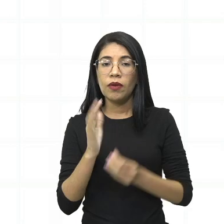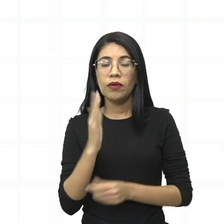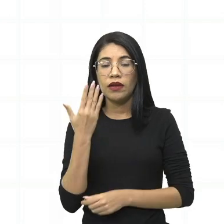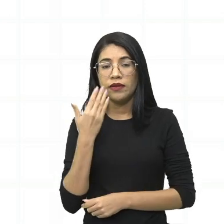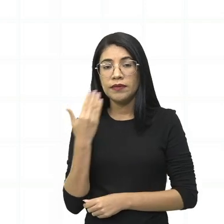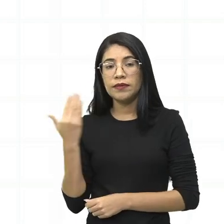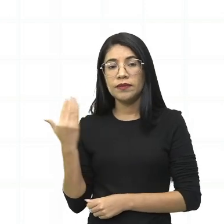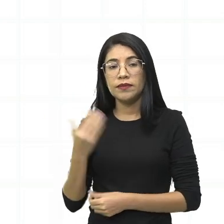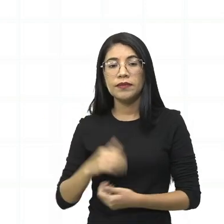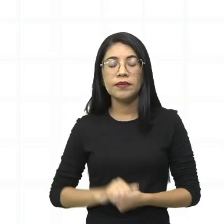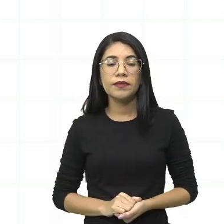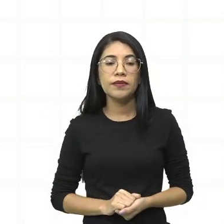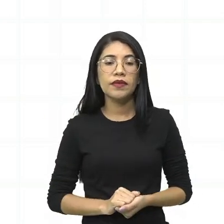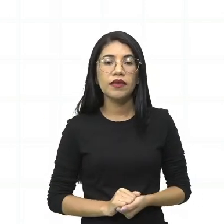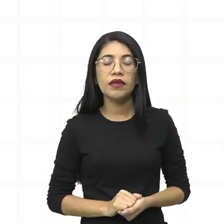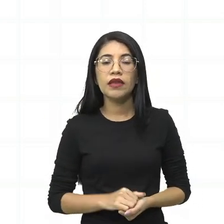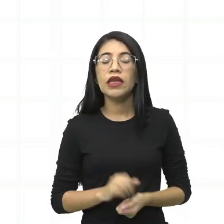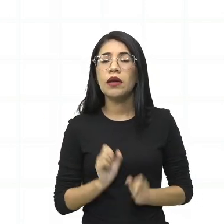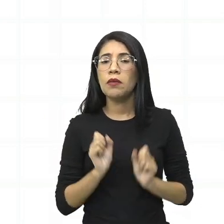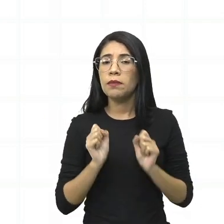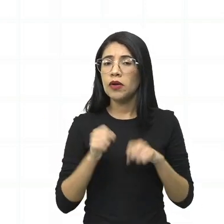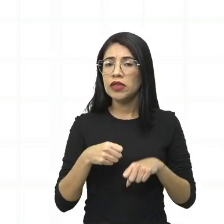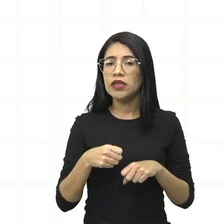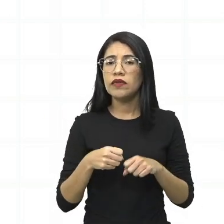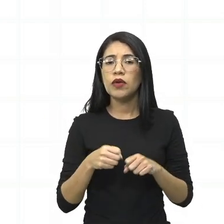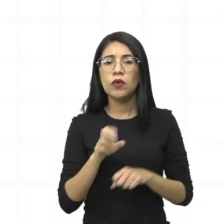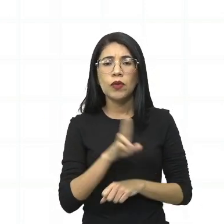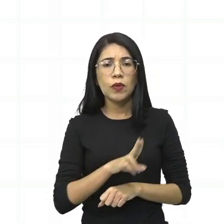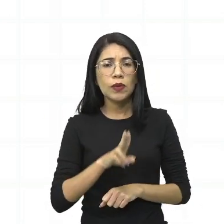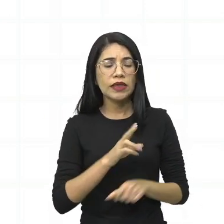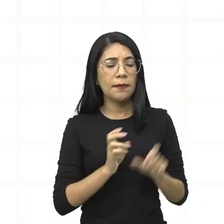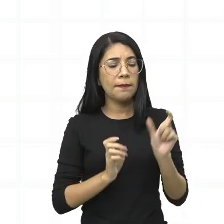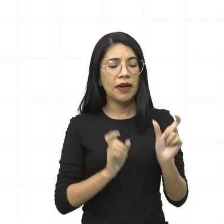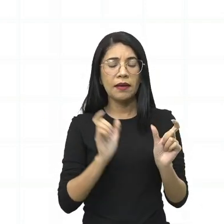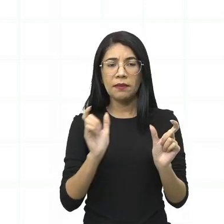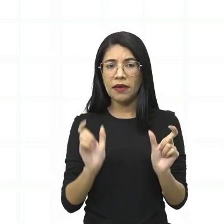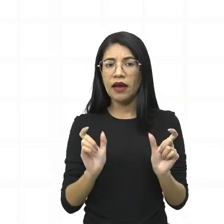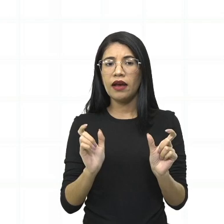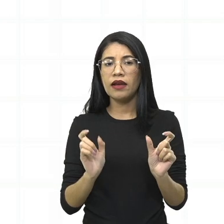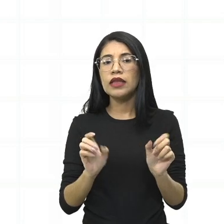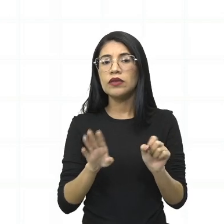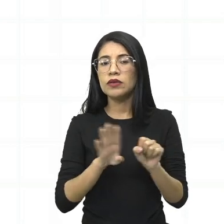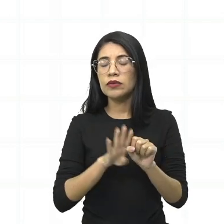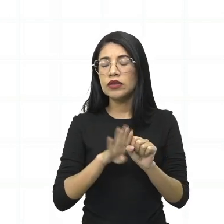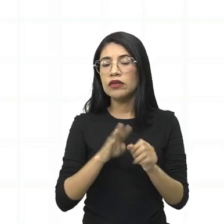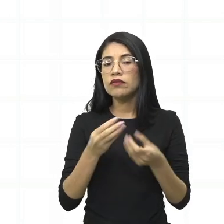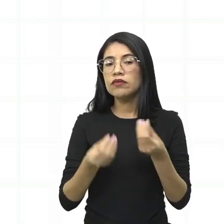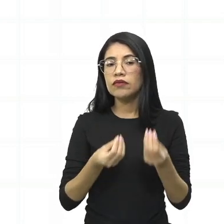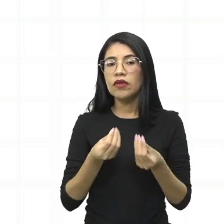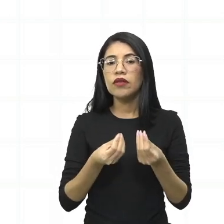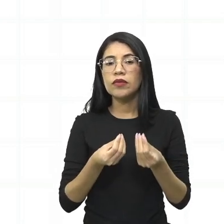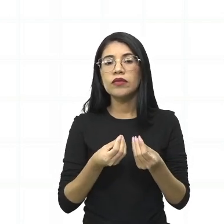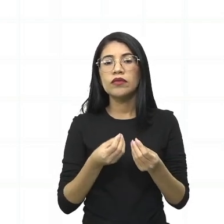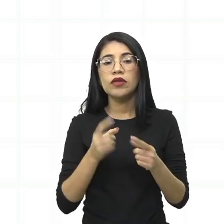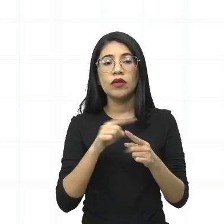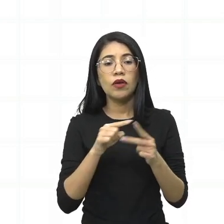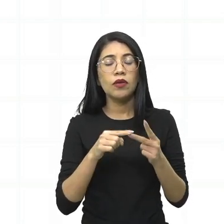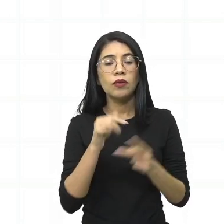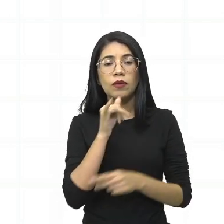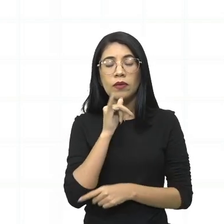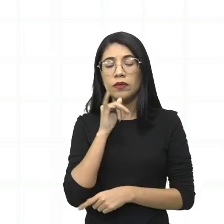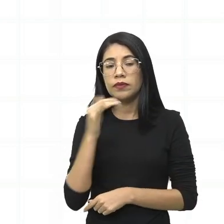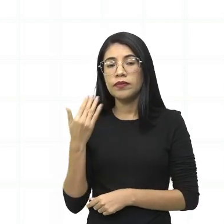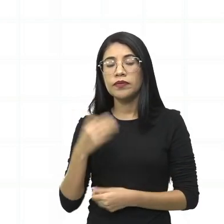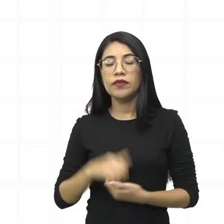tá? Eu tenho 2 formas de usar um mesmo substantivo. Olha o